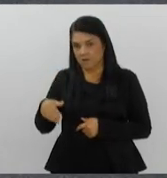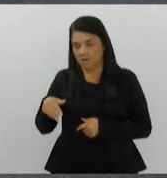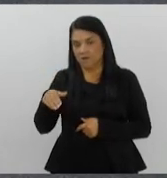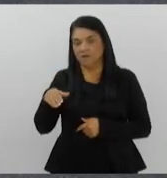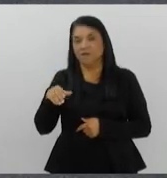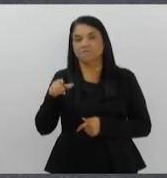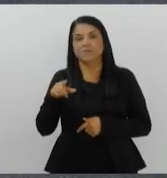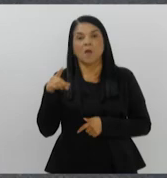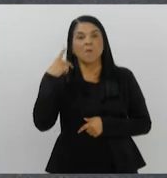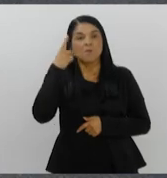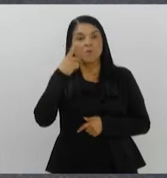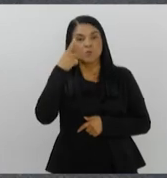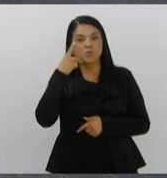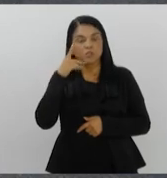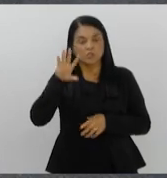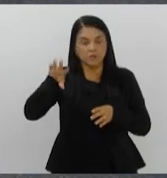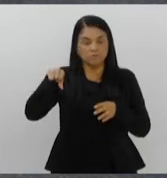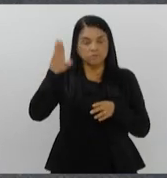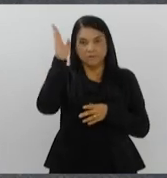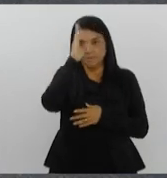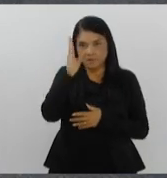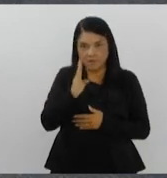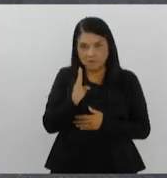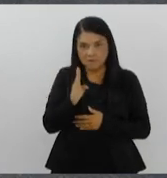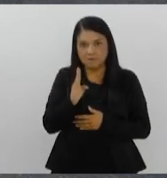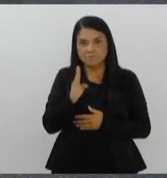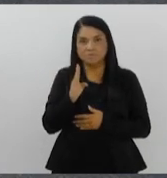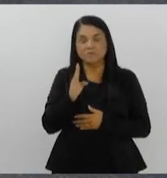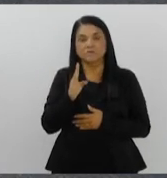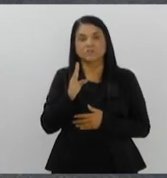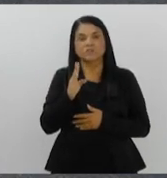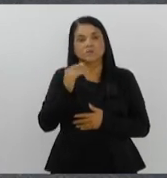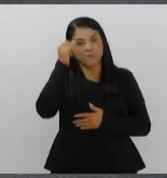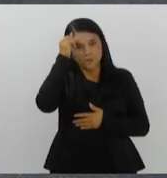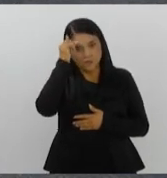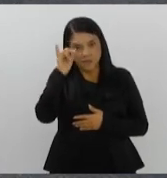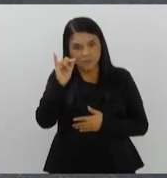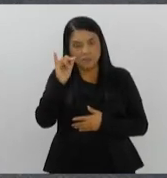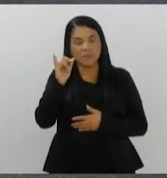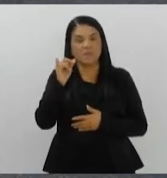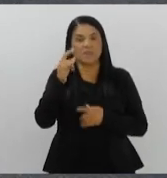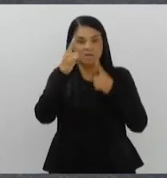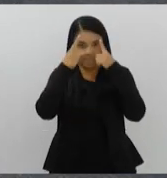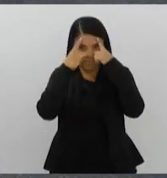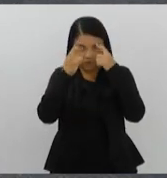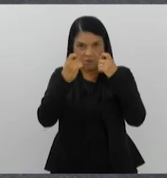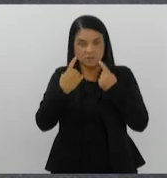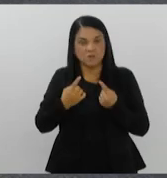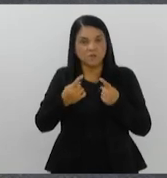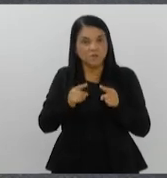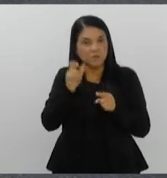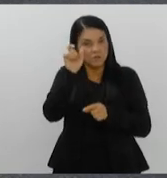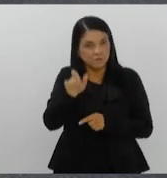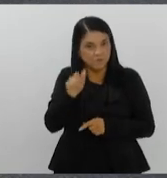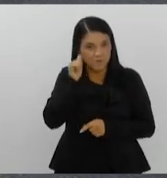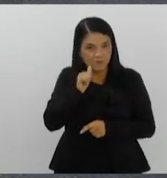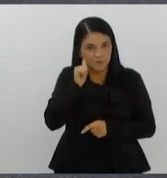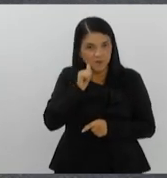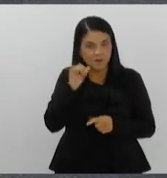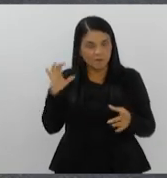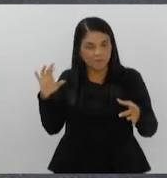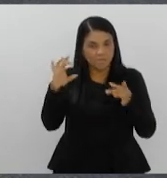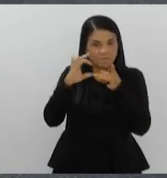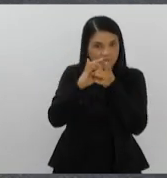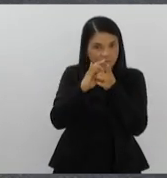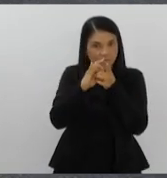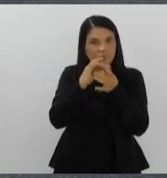Política Nacional de Prevenção de Enfrentamento à Violência contra a Mulher, ela está